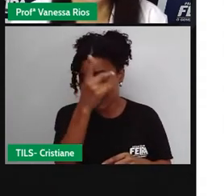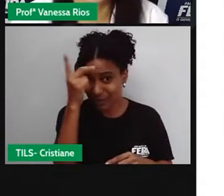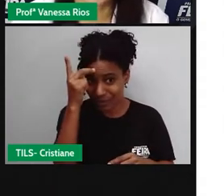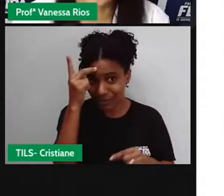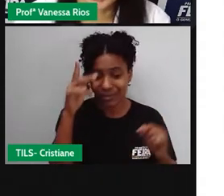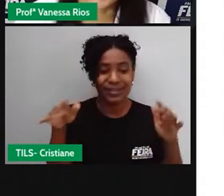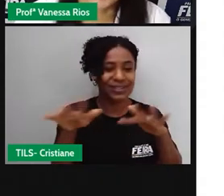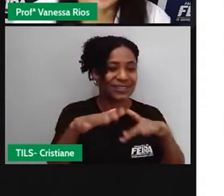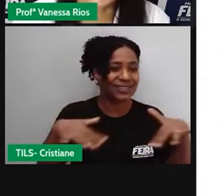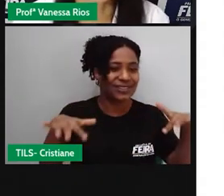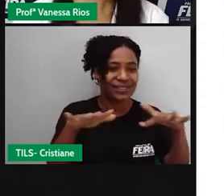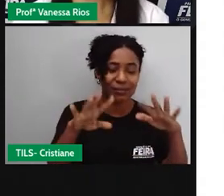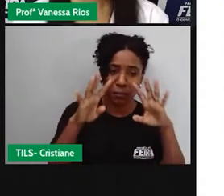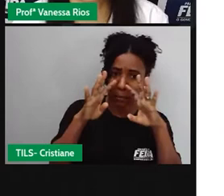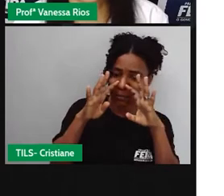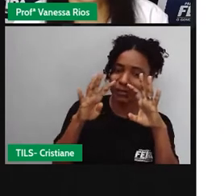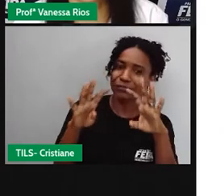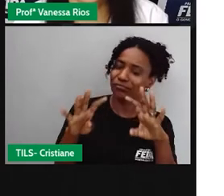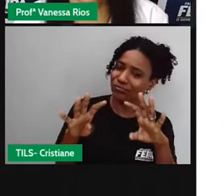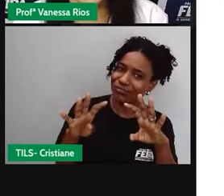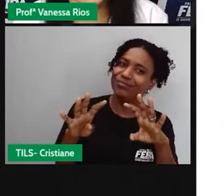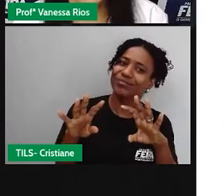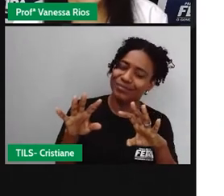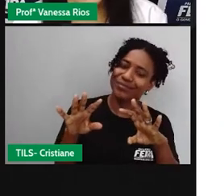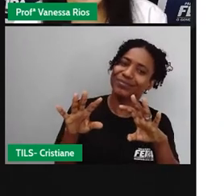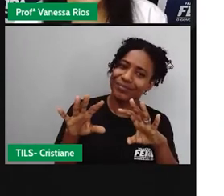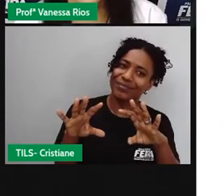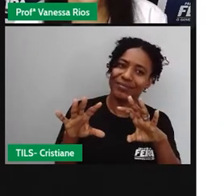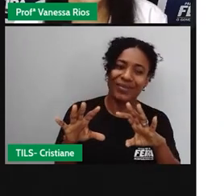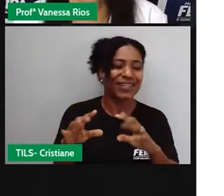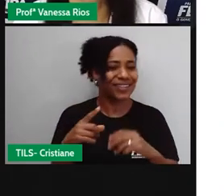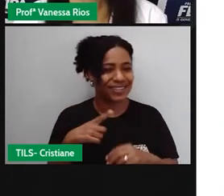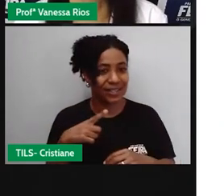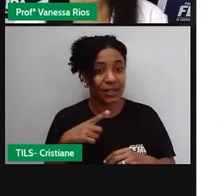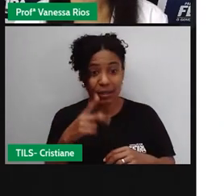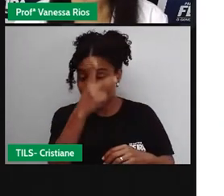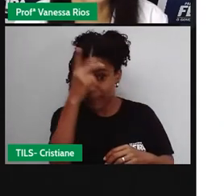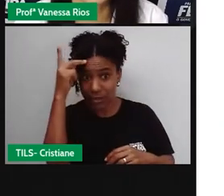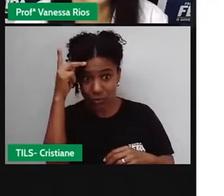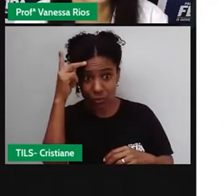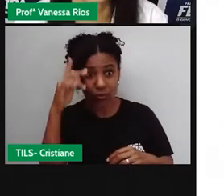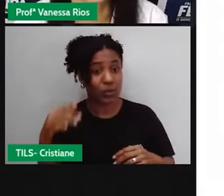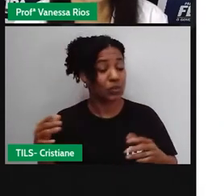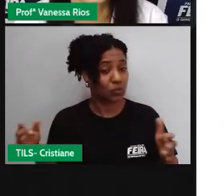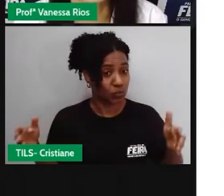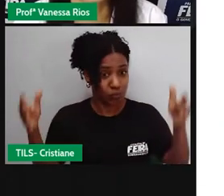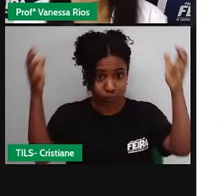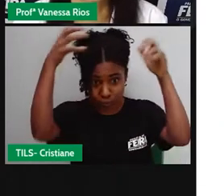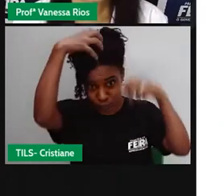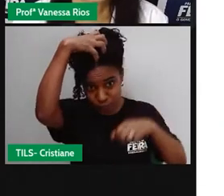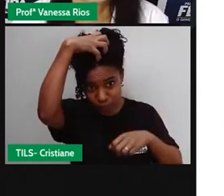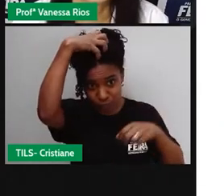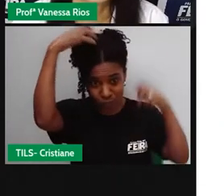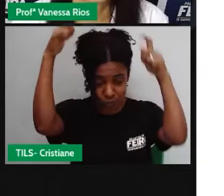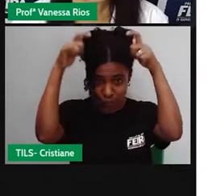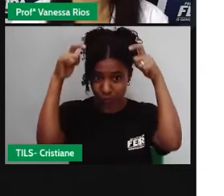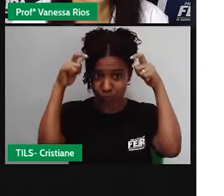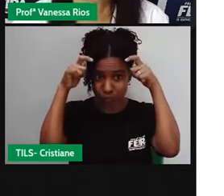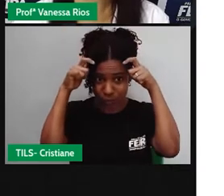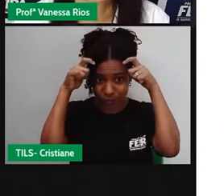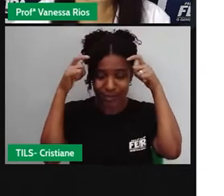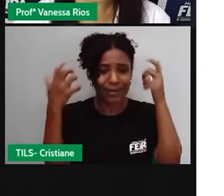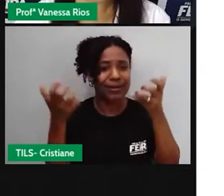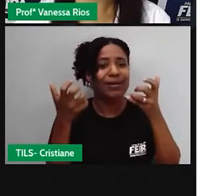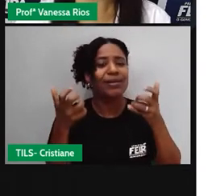inclusive pessoas da nobreza, né, pessoas que procuravam naquela situação diversão, entretenimento,